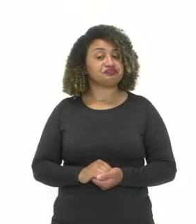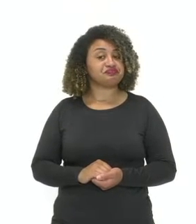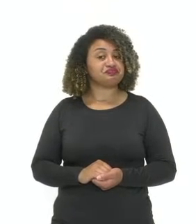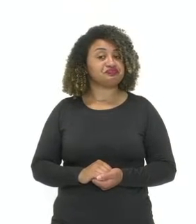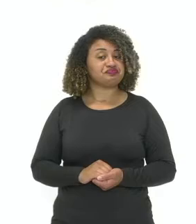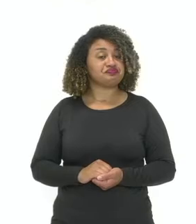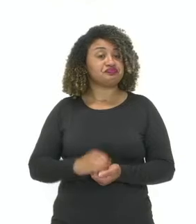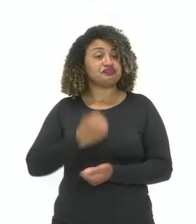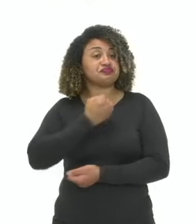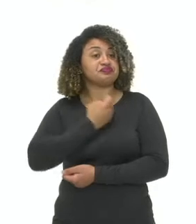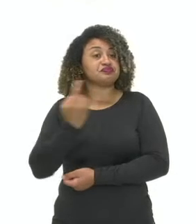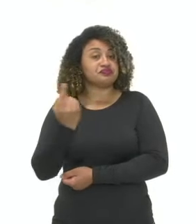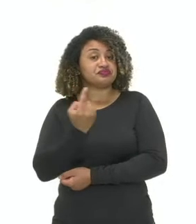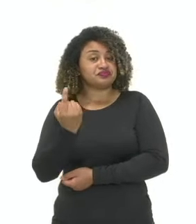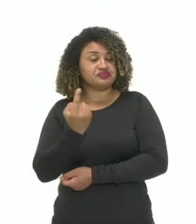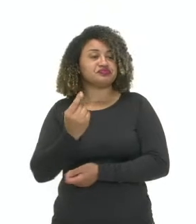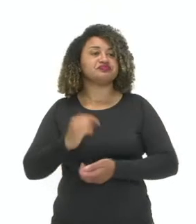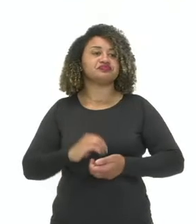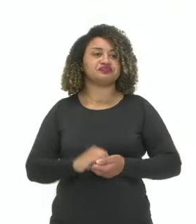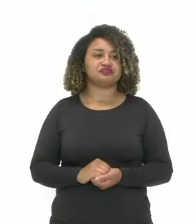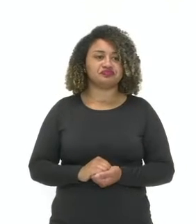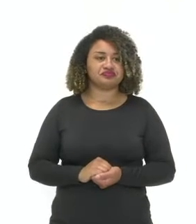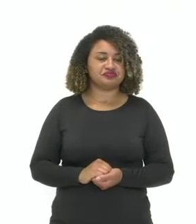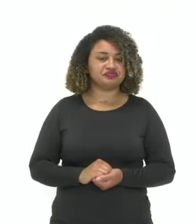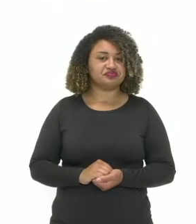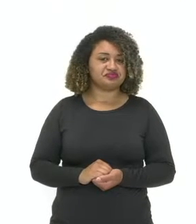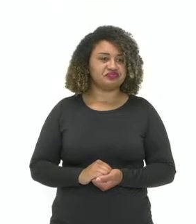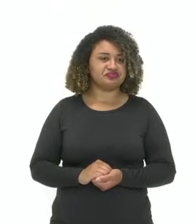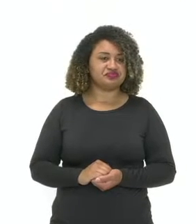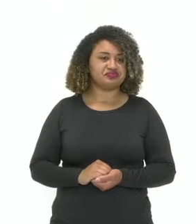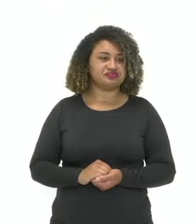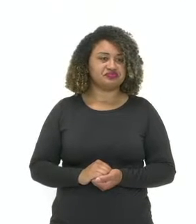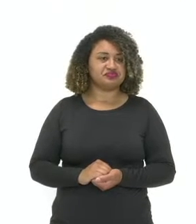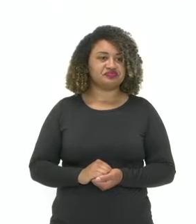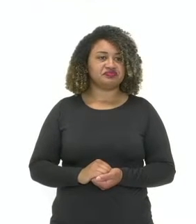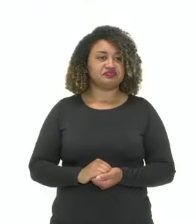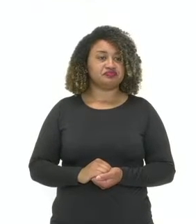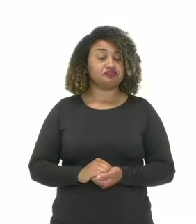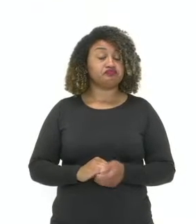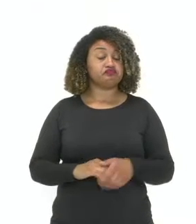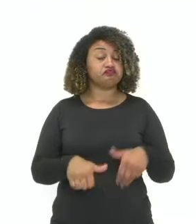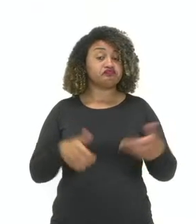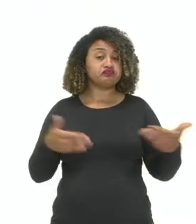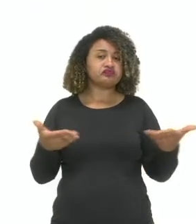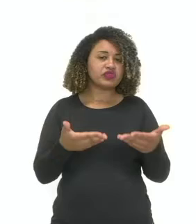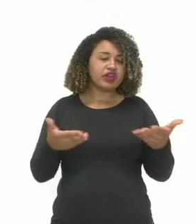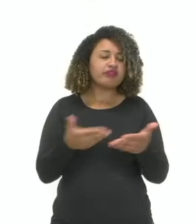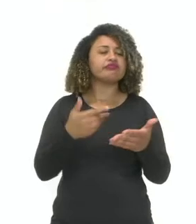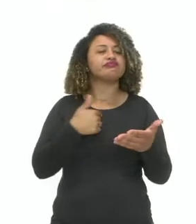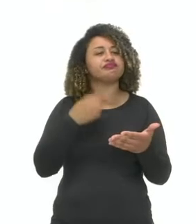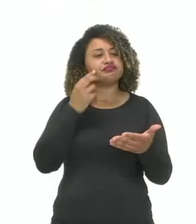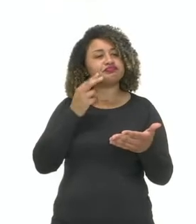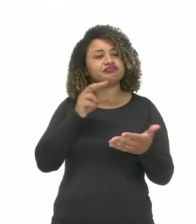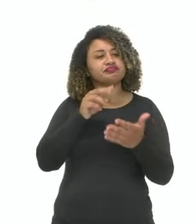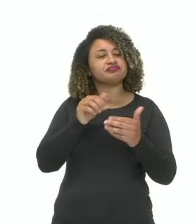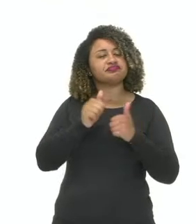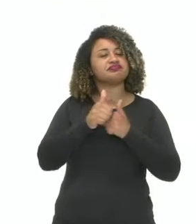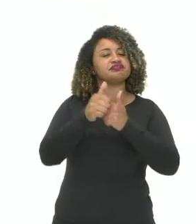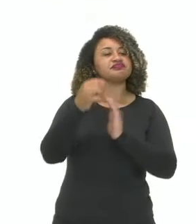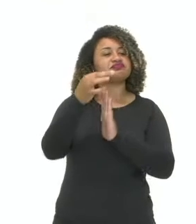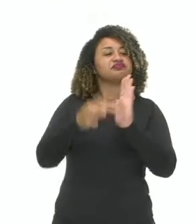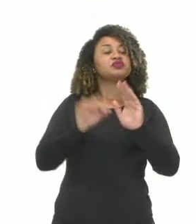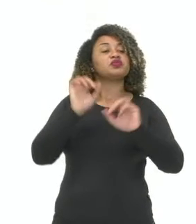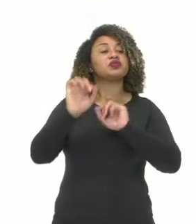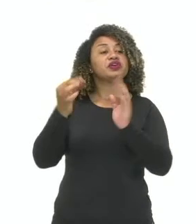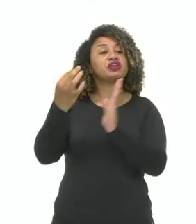cidade a destinar espaços em homenagem a certos pueblos? La importância em la história e, consequente,